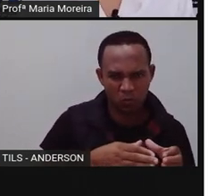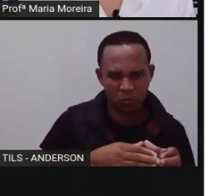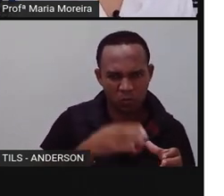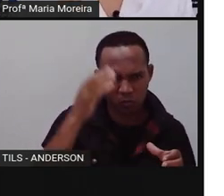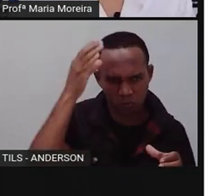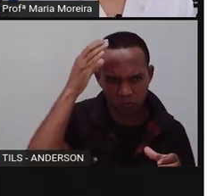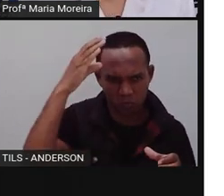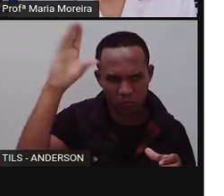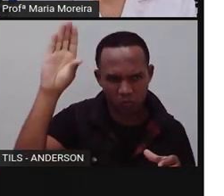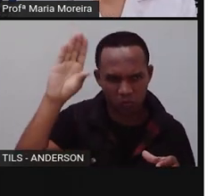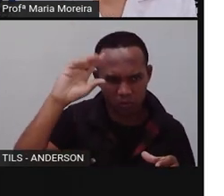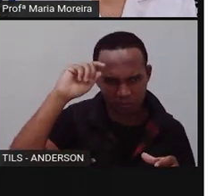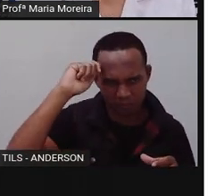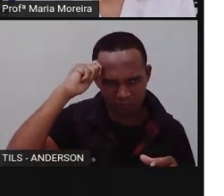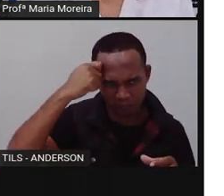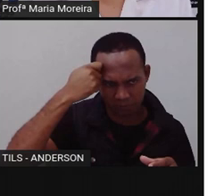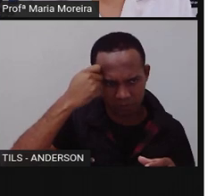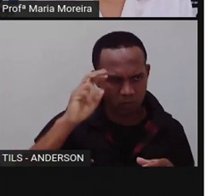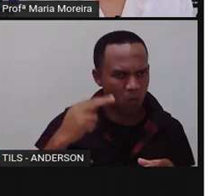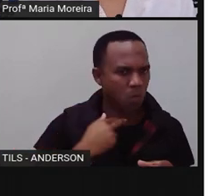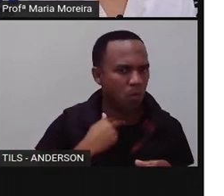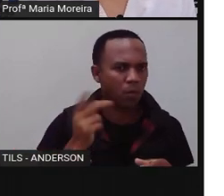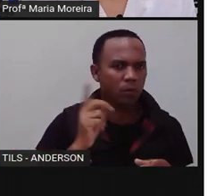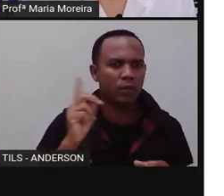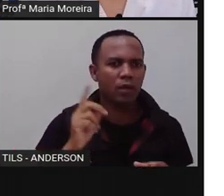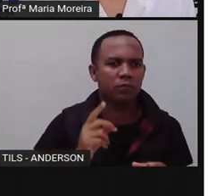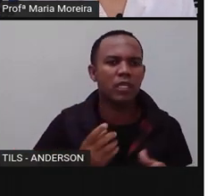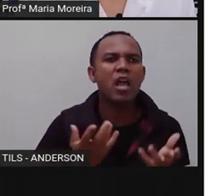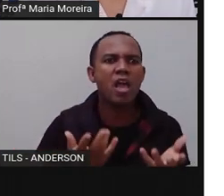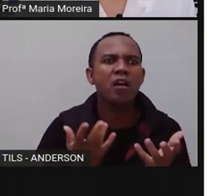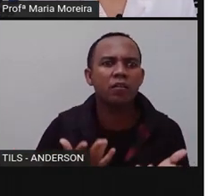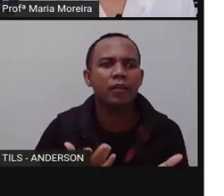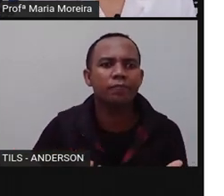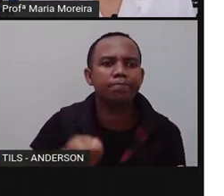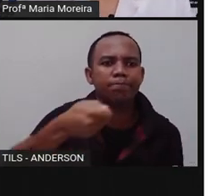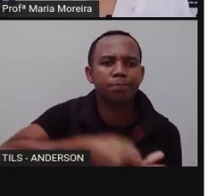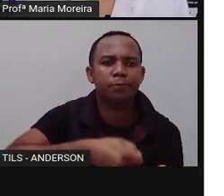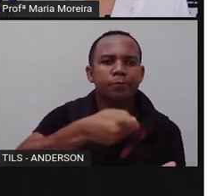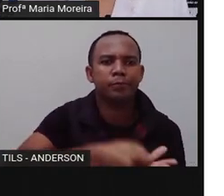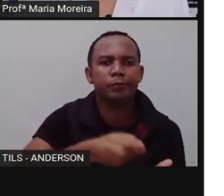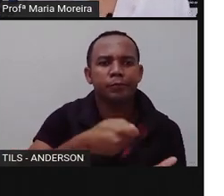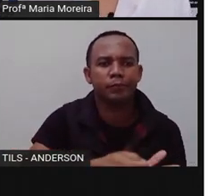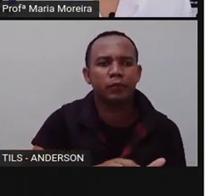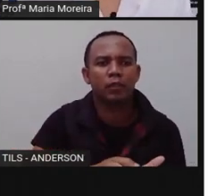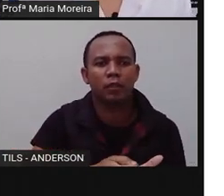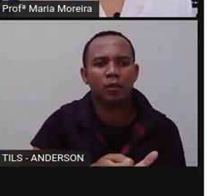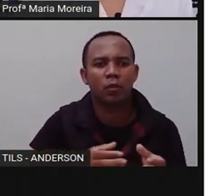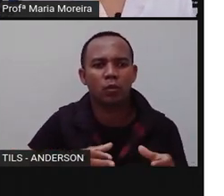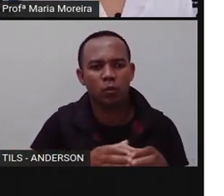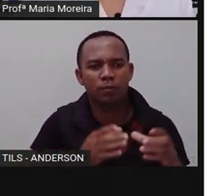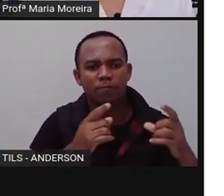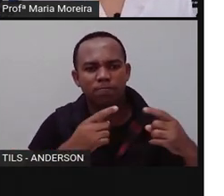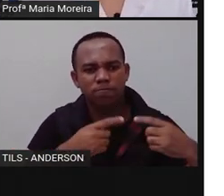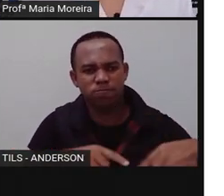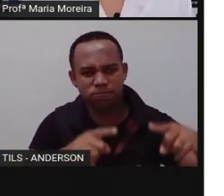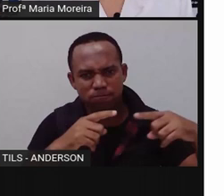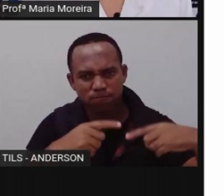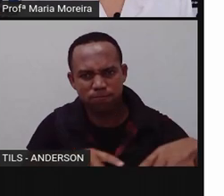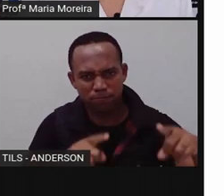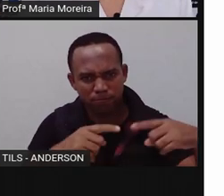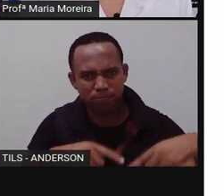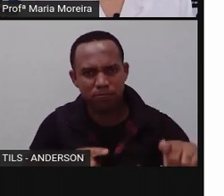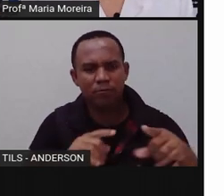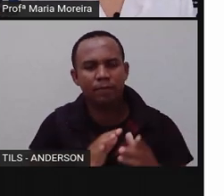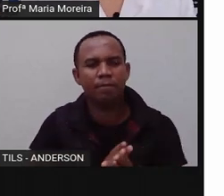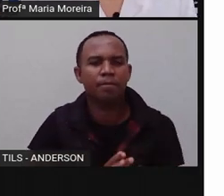proibidos, e as pessoas que o fizessem, elas eram punidas, né? E só deixaram essas pessoas de serem perseguidas por uma lei, né, na verdade, da década